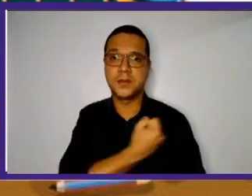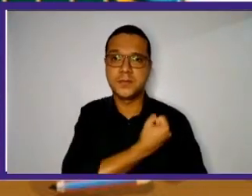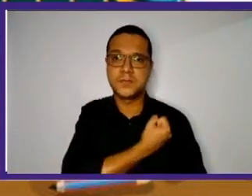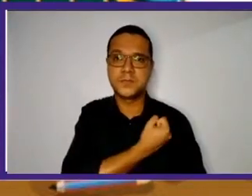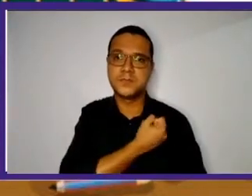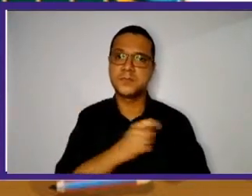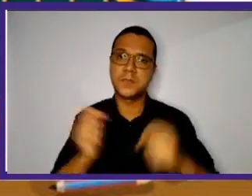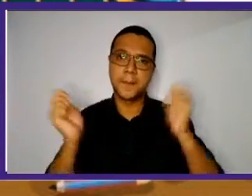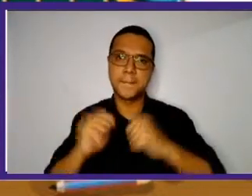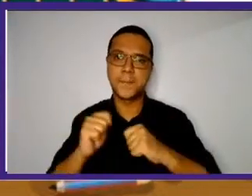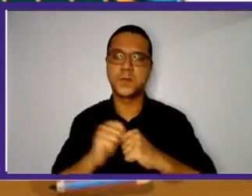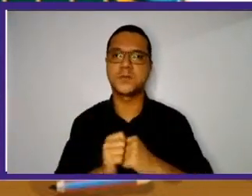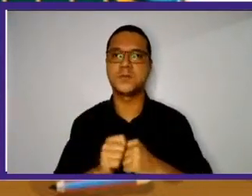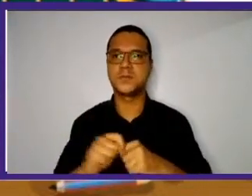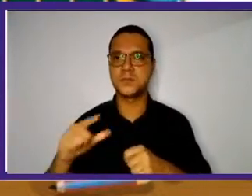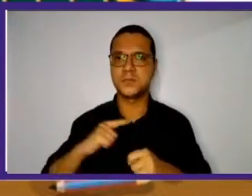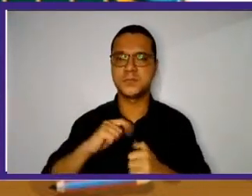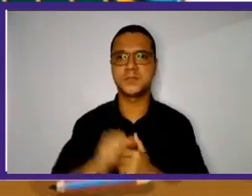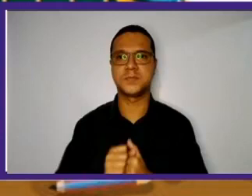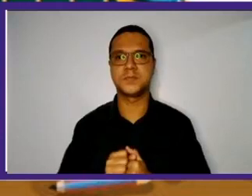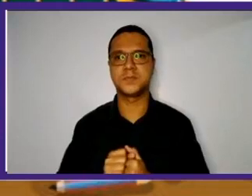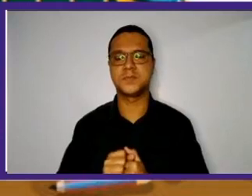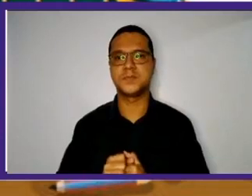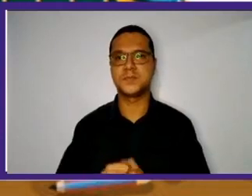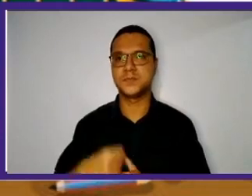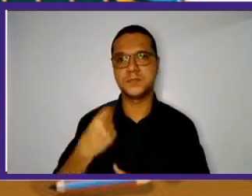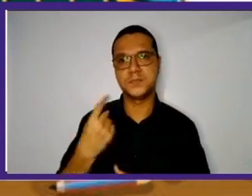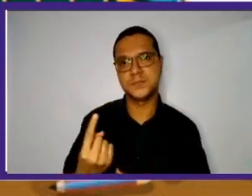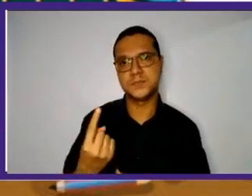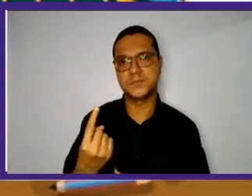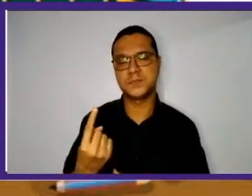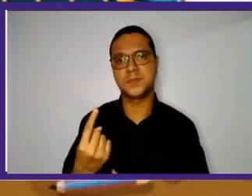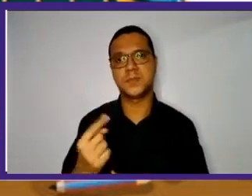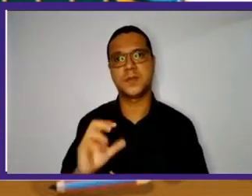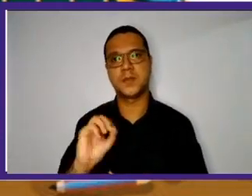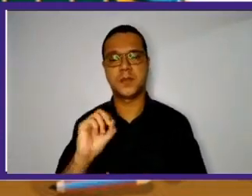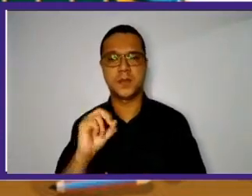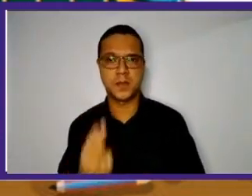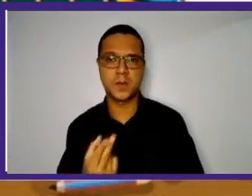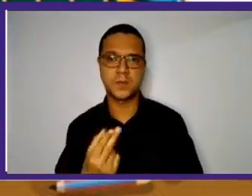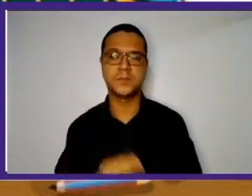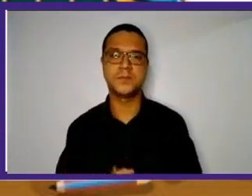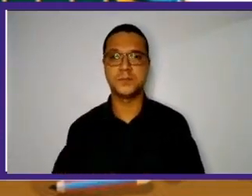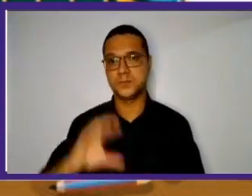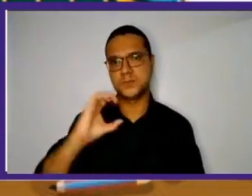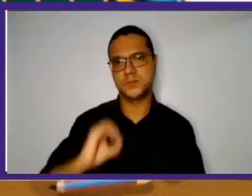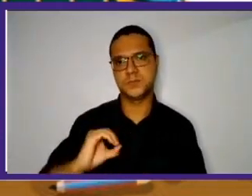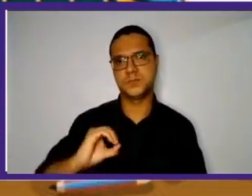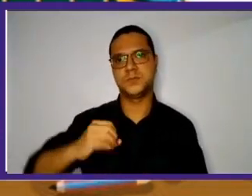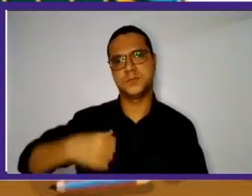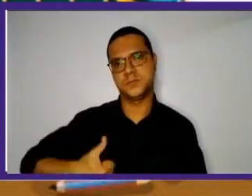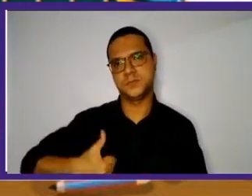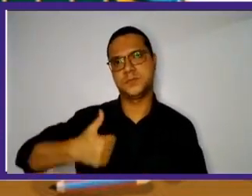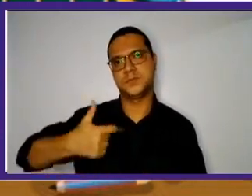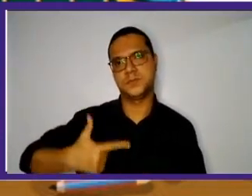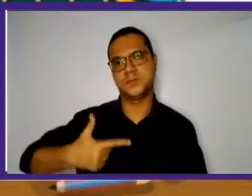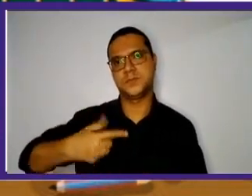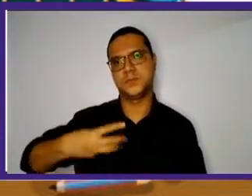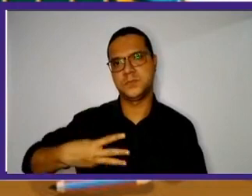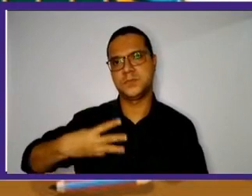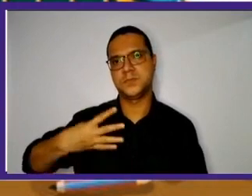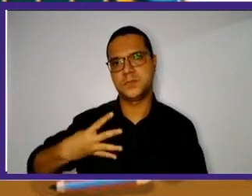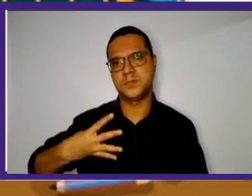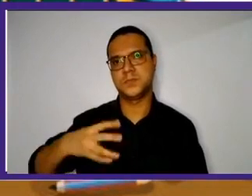Os números podem ser formados com um algarismo, como eu já falei para vocês, o 0, 1,